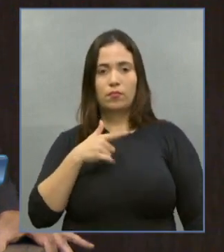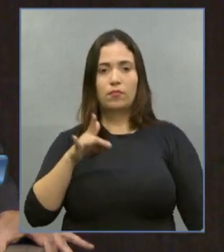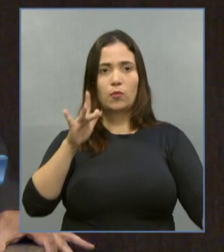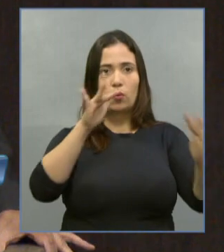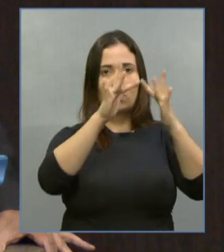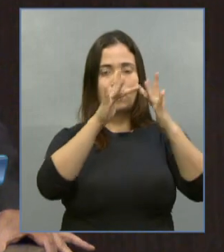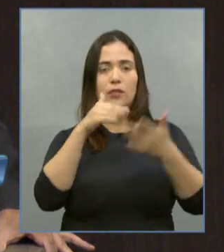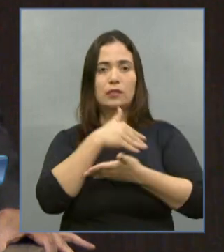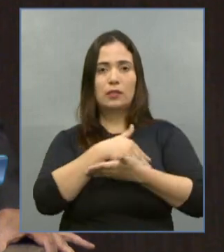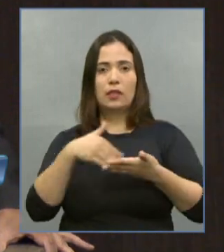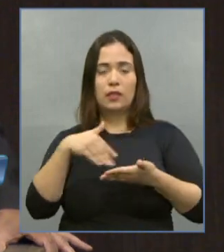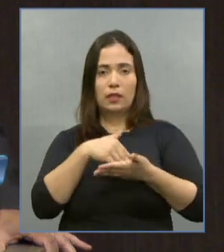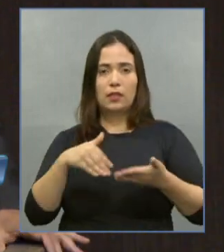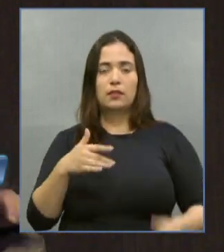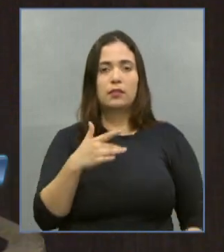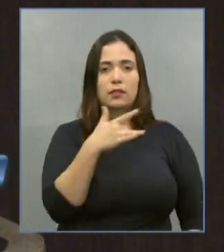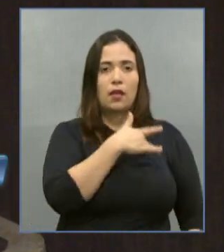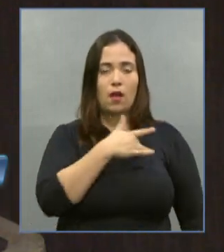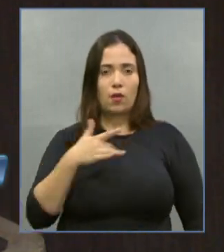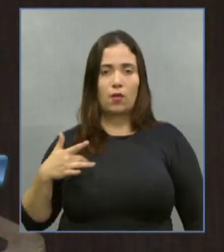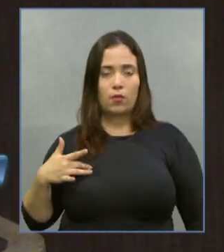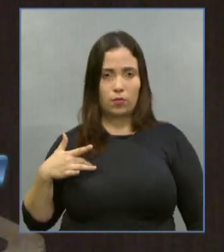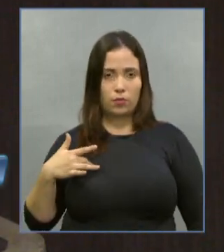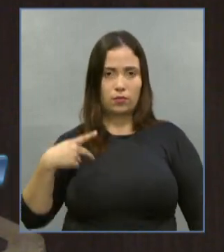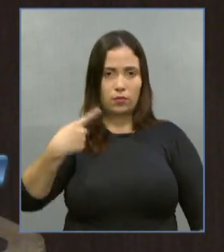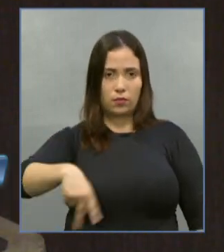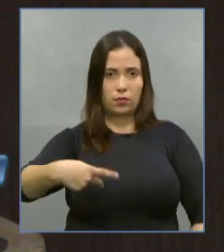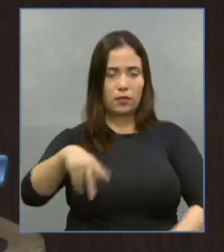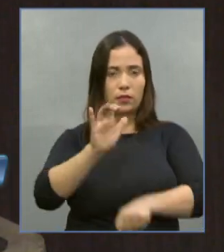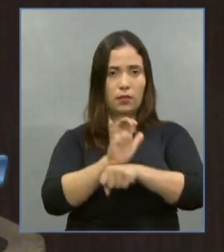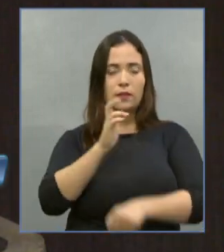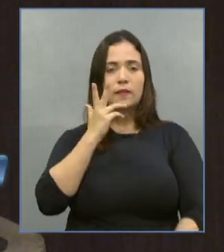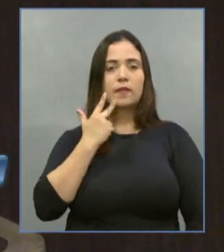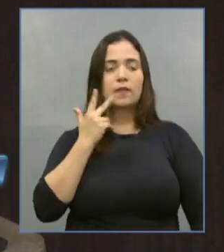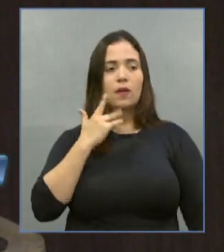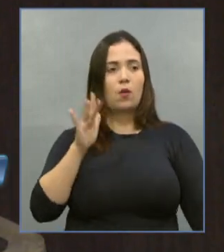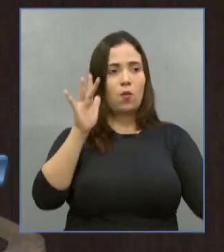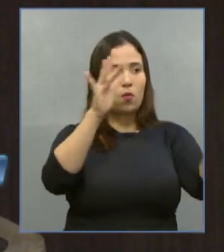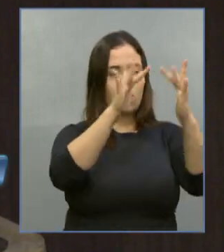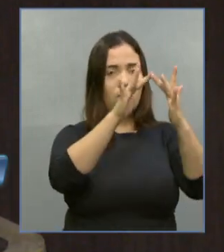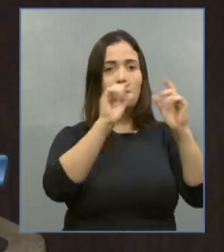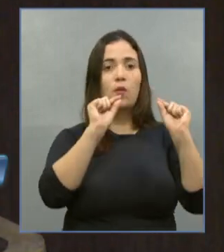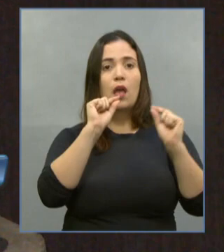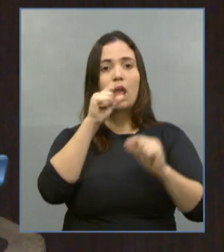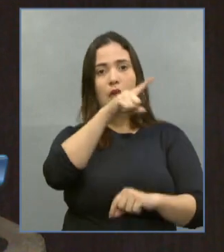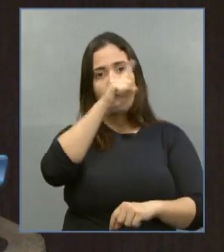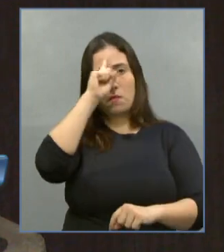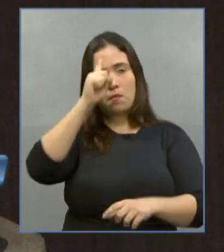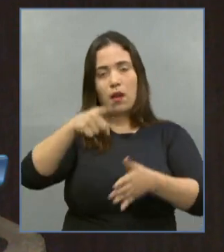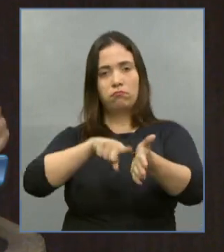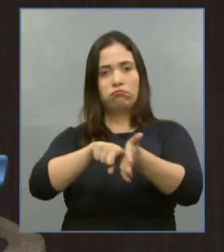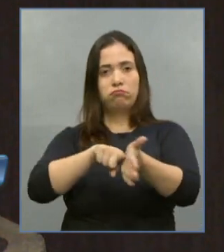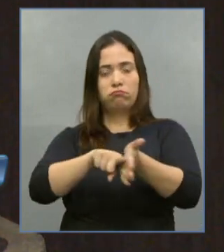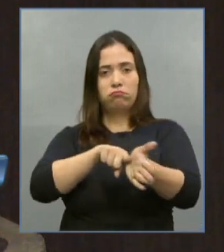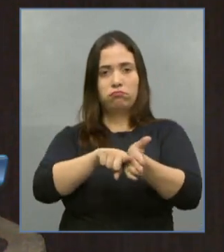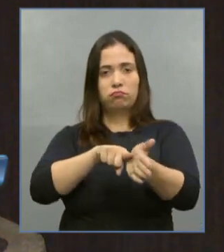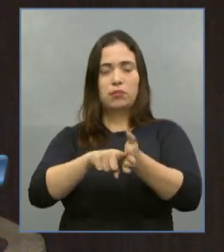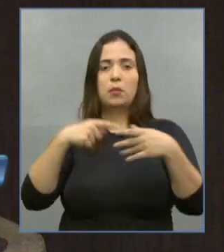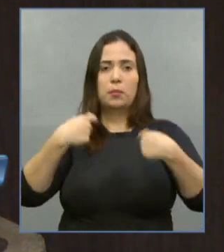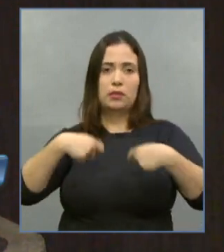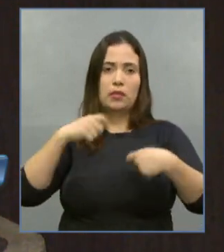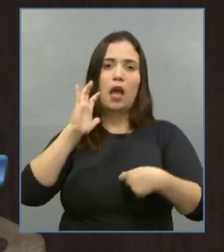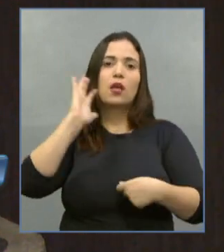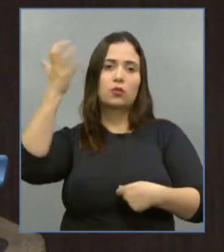o secretário de Saúde do Estado do Ceará, para que determinasse as investigações e a tomada